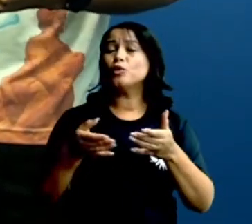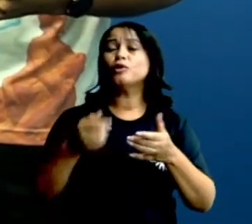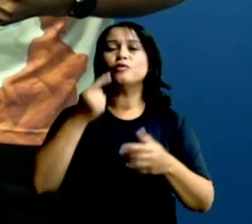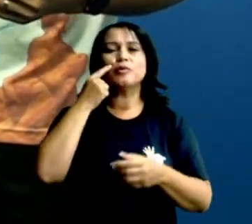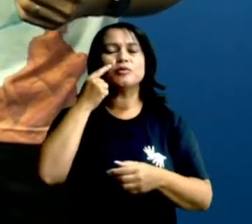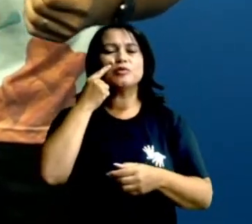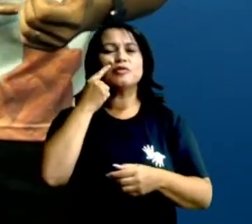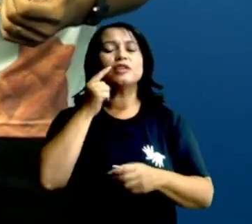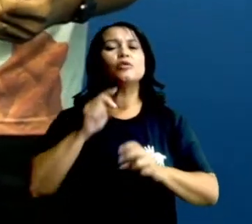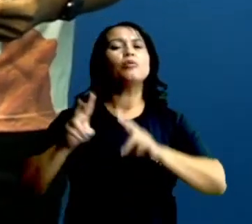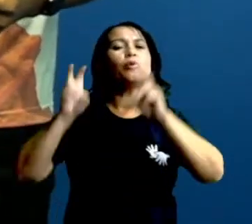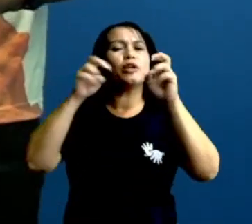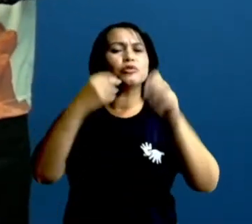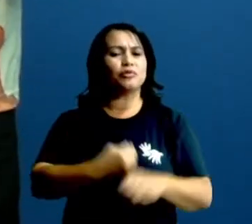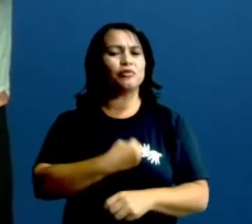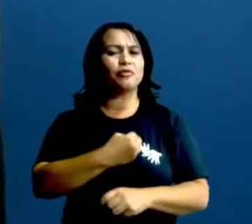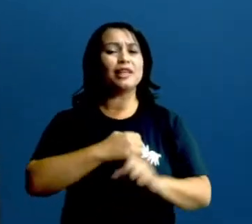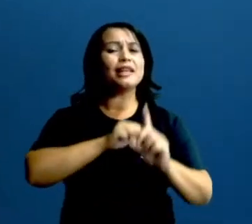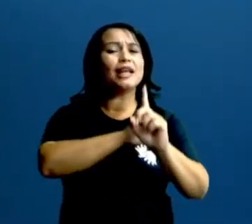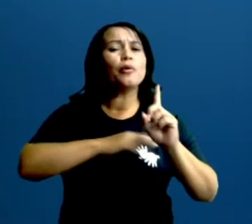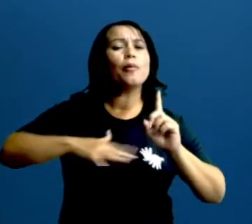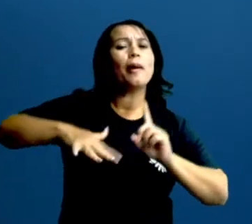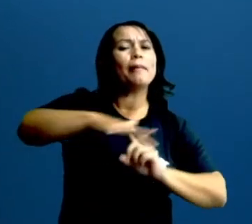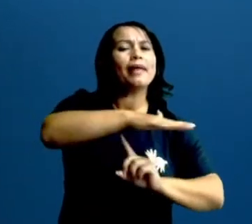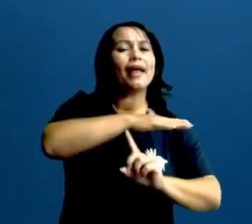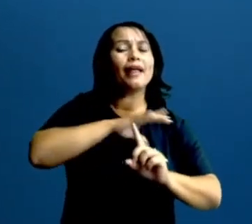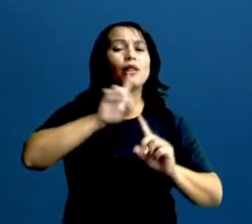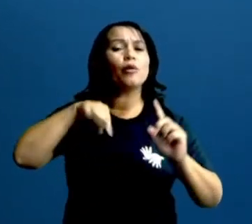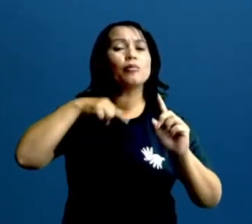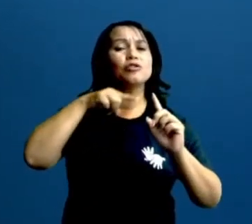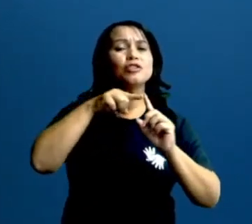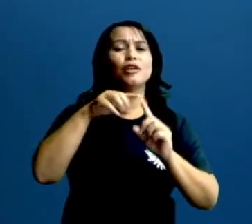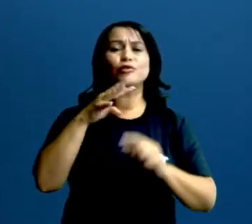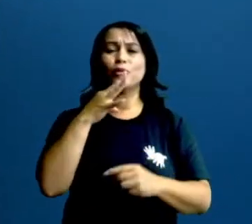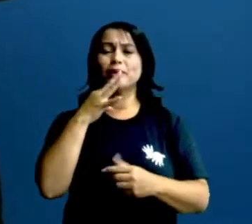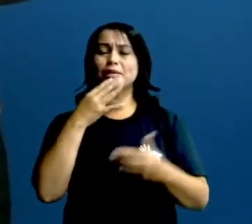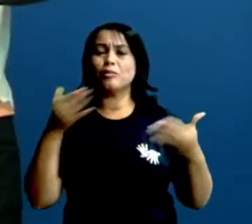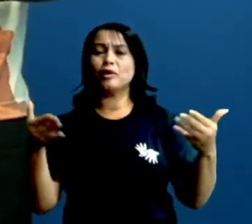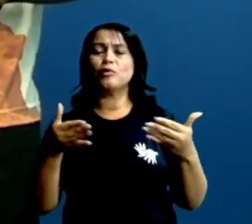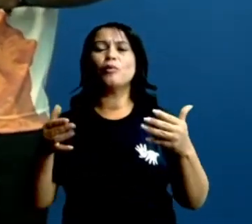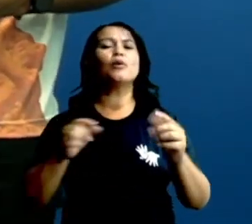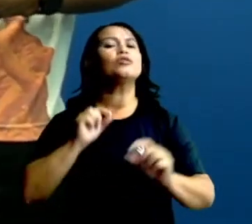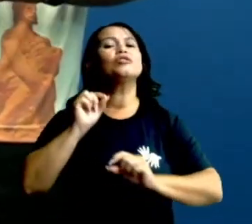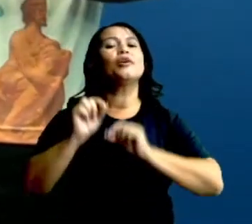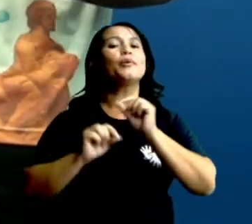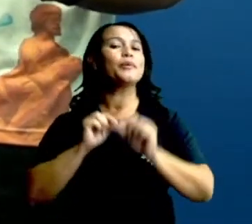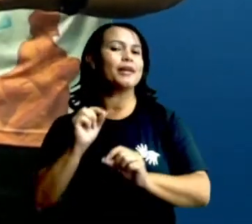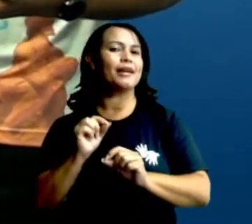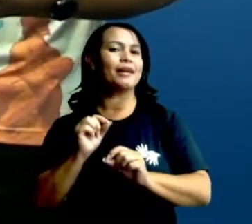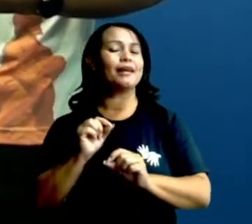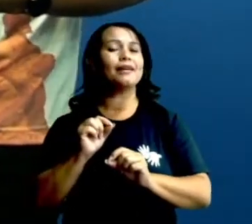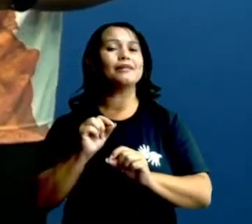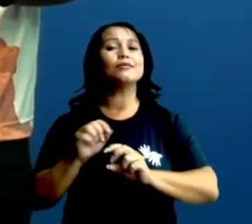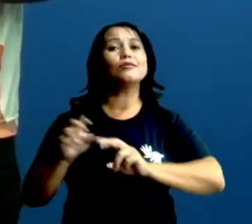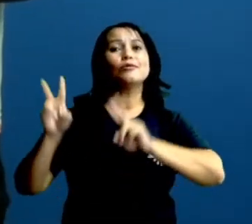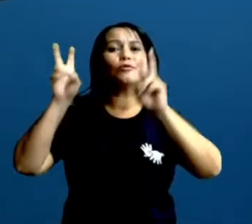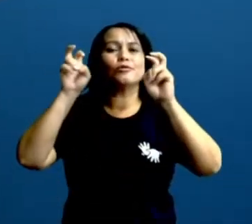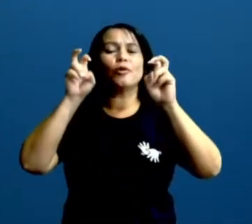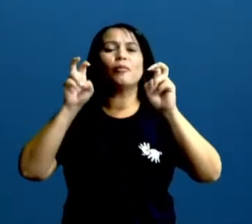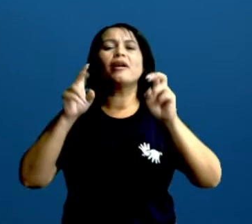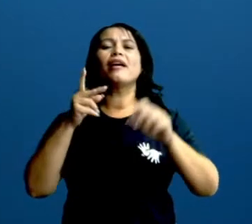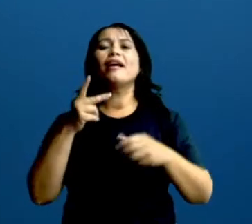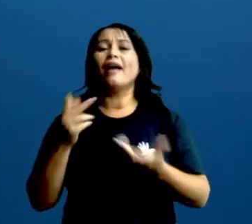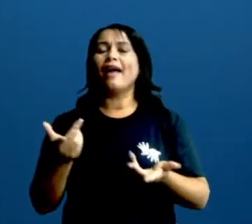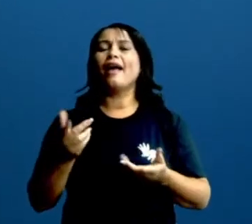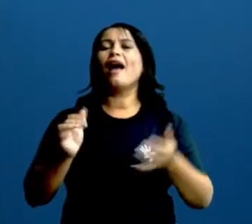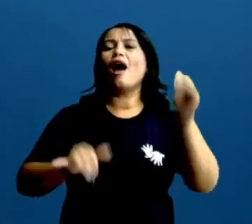eixo vida e ambiente. E o objeto do conhecimento que nós iremos tratar nessa nossa aula de ciências será sobre a